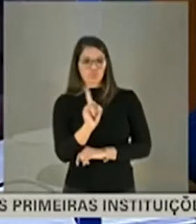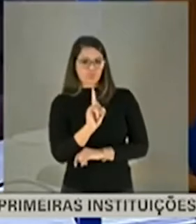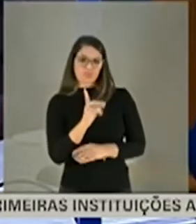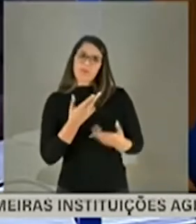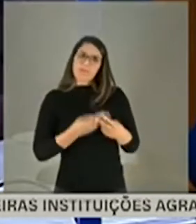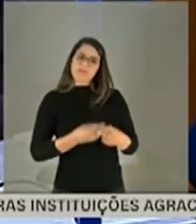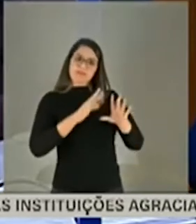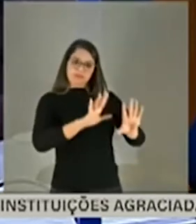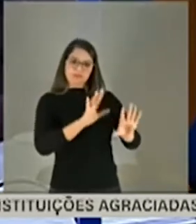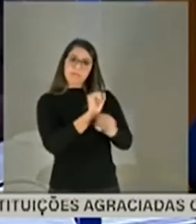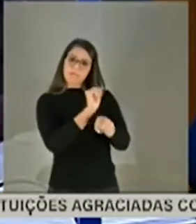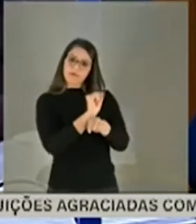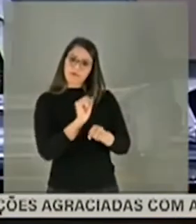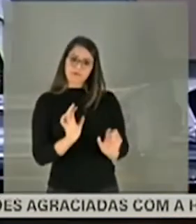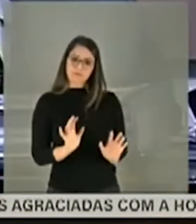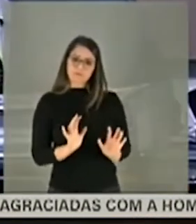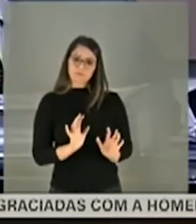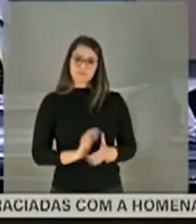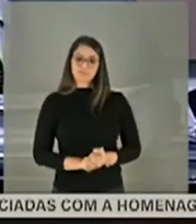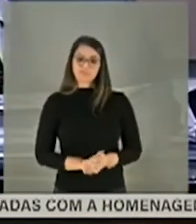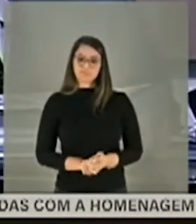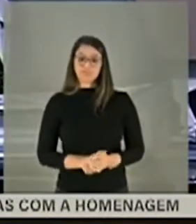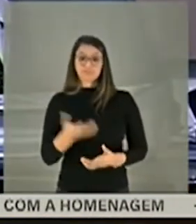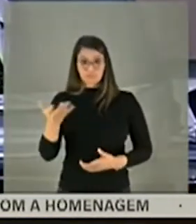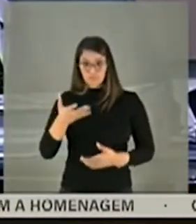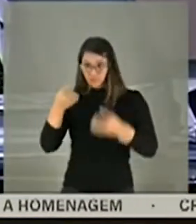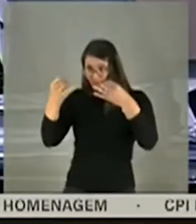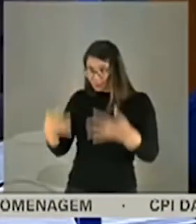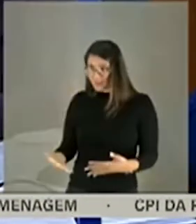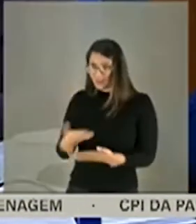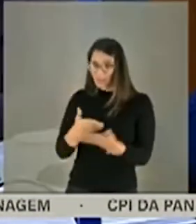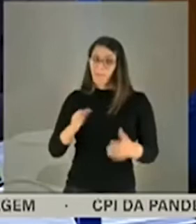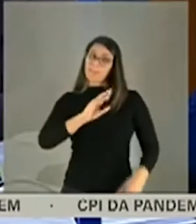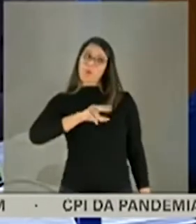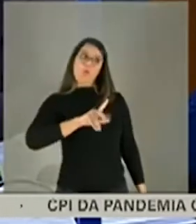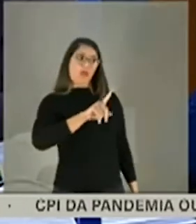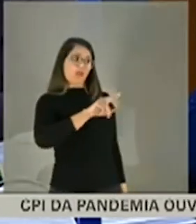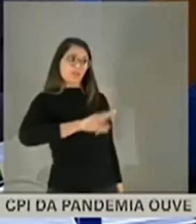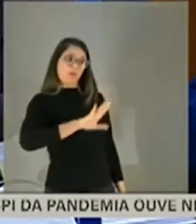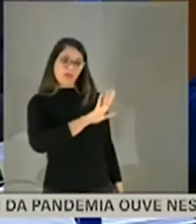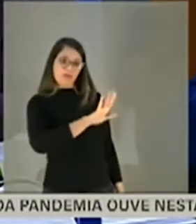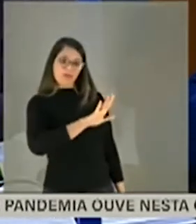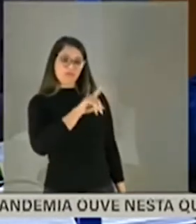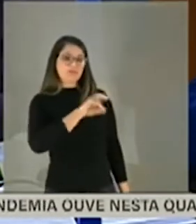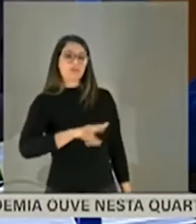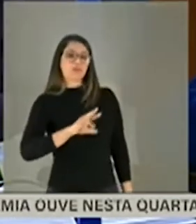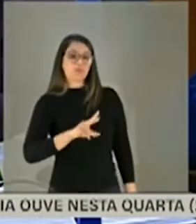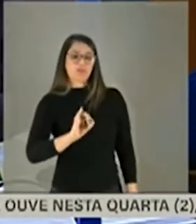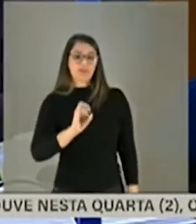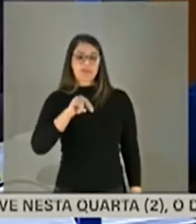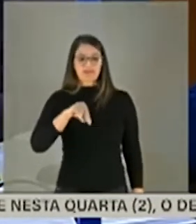paciência. Sim, né? Não é assim, tem não é bem assim, não é bem assim, não. O que eu quero dizer para o senhor... Não é bem assim, não. Não é bem assim, não. A senhora não é